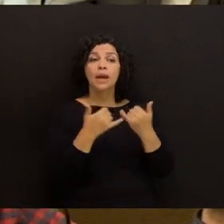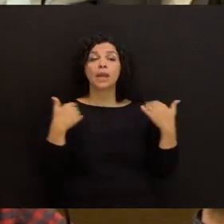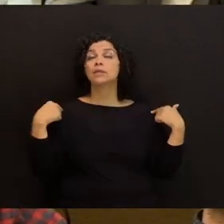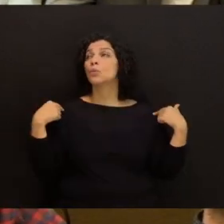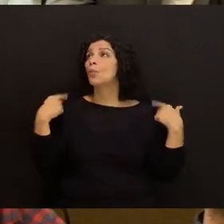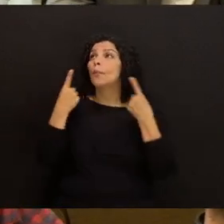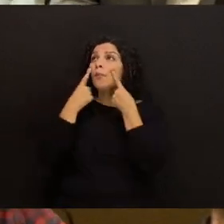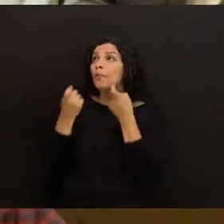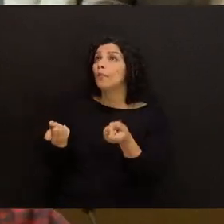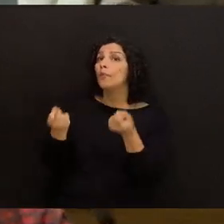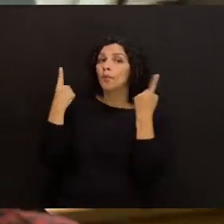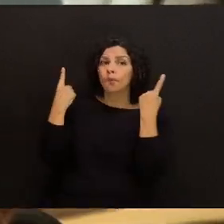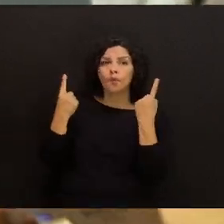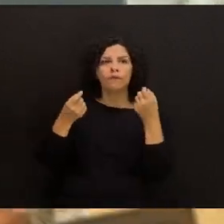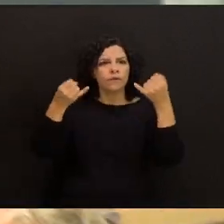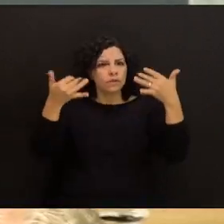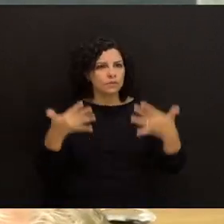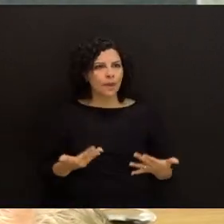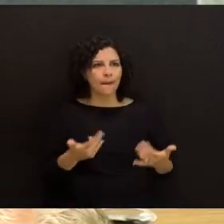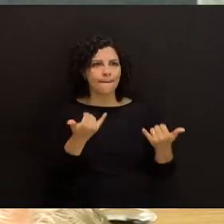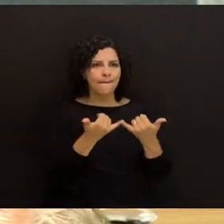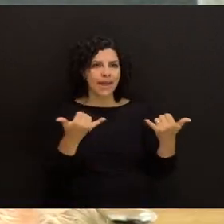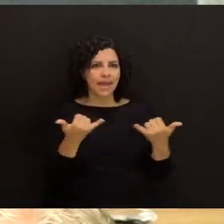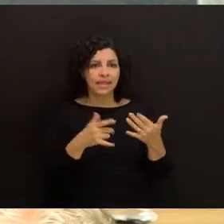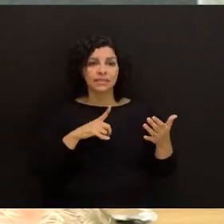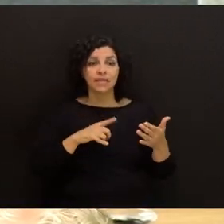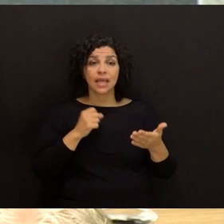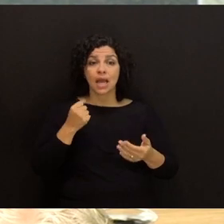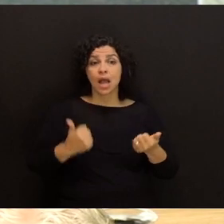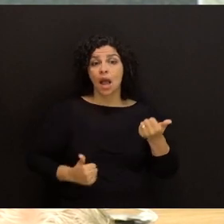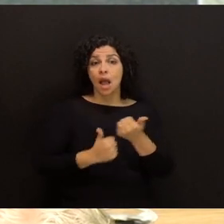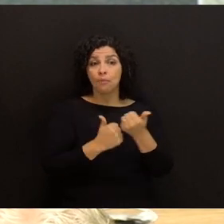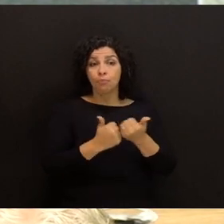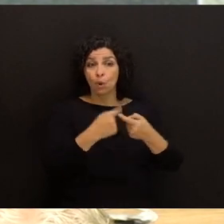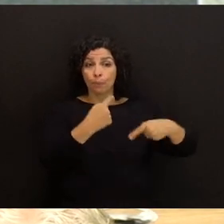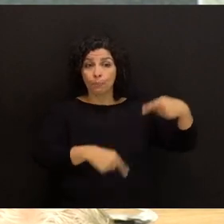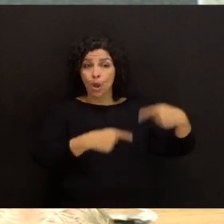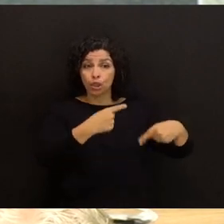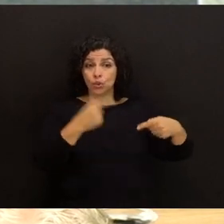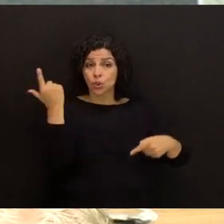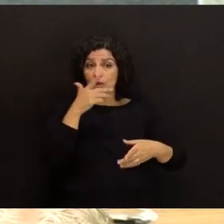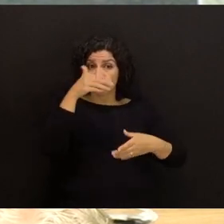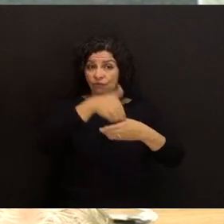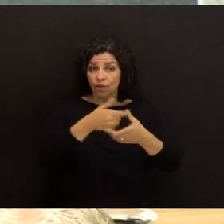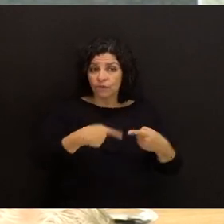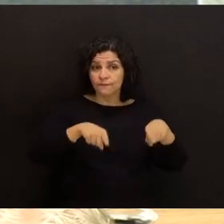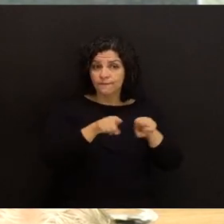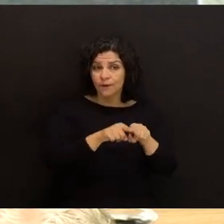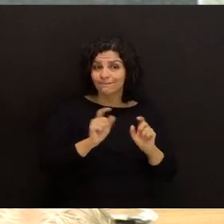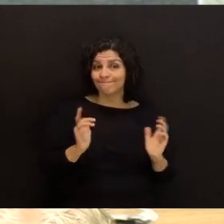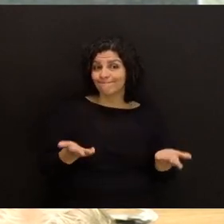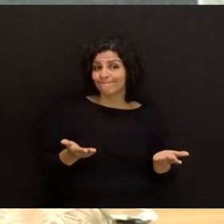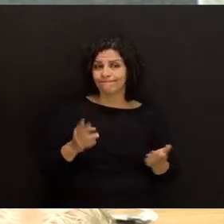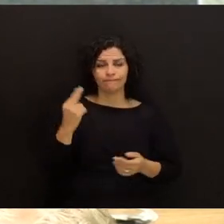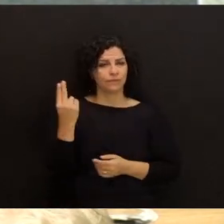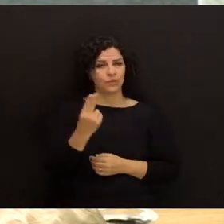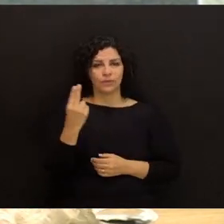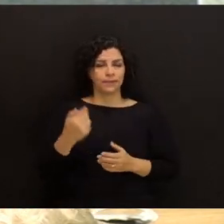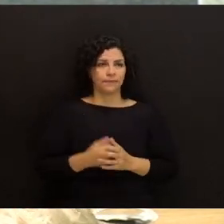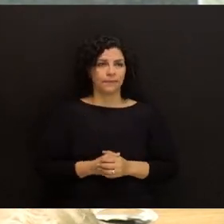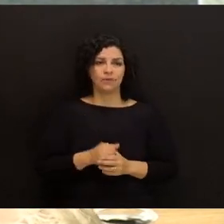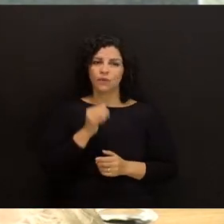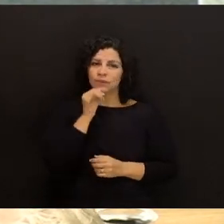o senhor colocou muito bem ela acha que cunho político só vai ganhar uma eleição e não vai ganhar uma eleição e o que eu fico mais